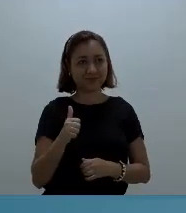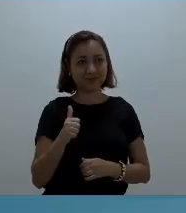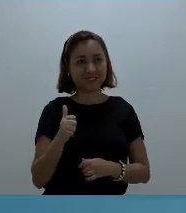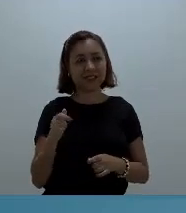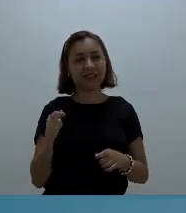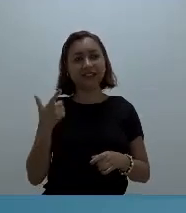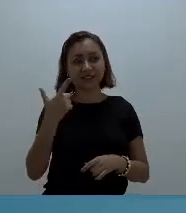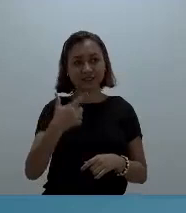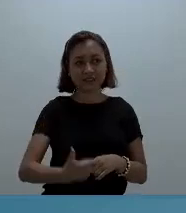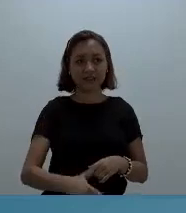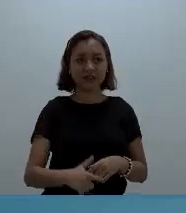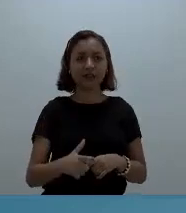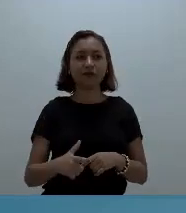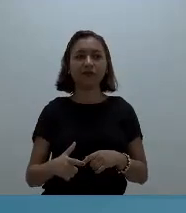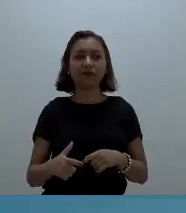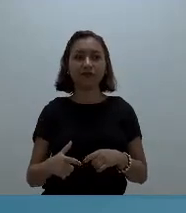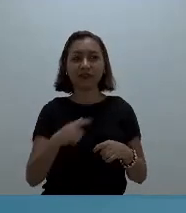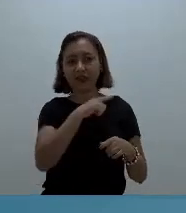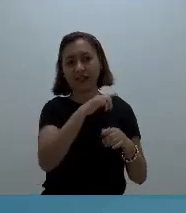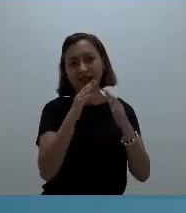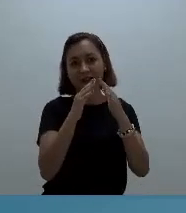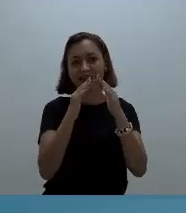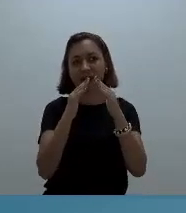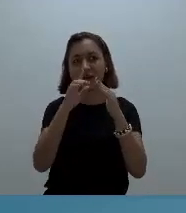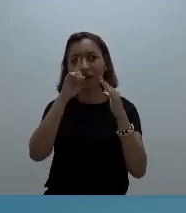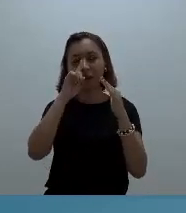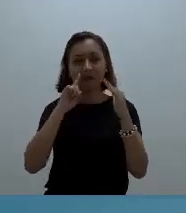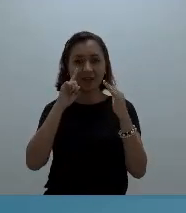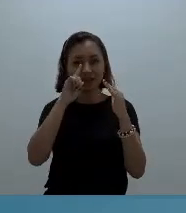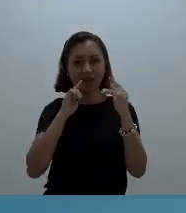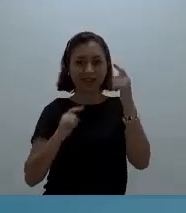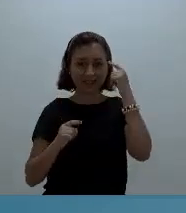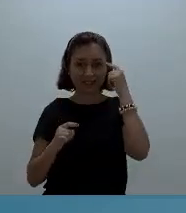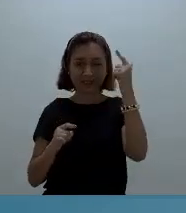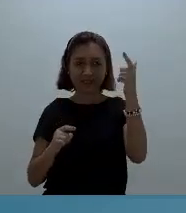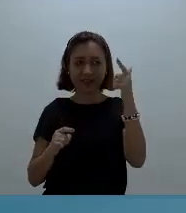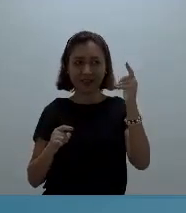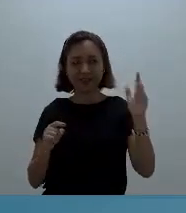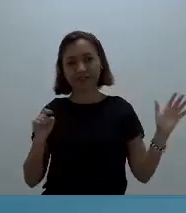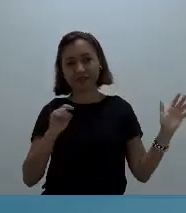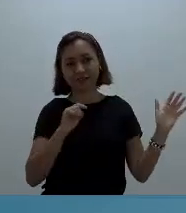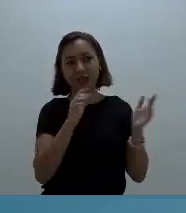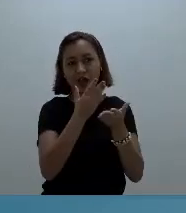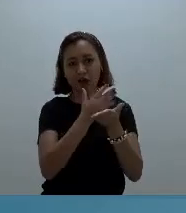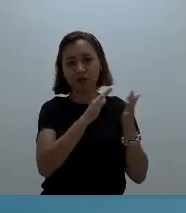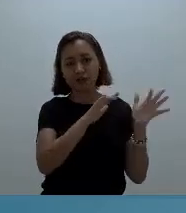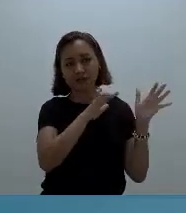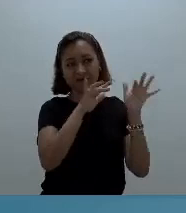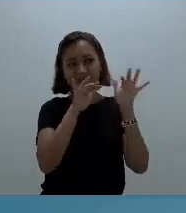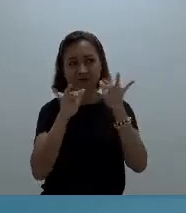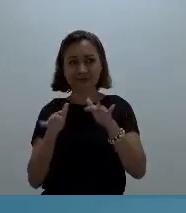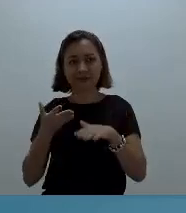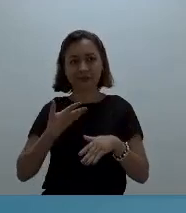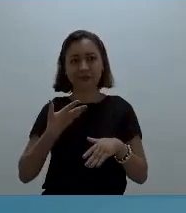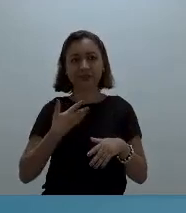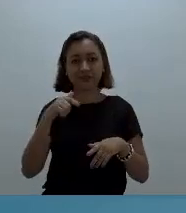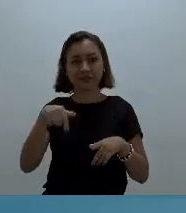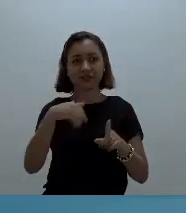Recebemos os colegas. Fiquei muito feliz, foi muito... Esteve